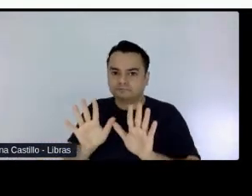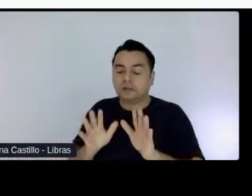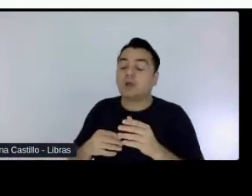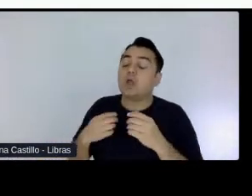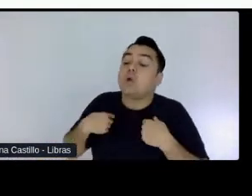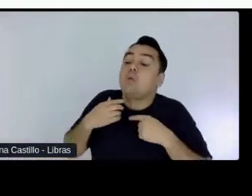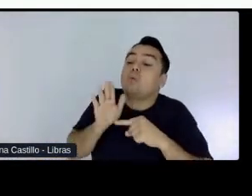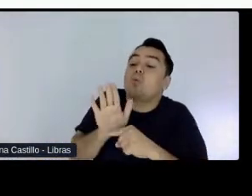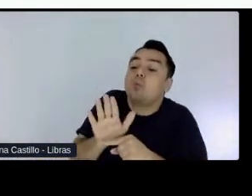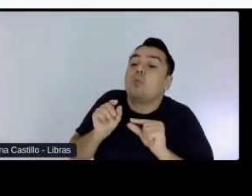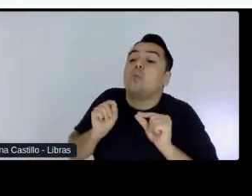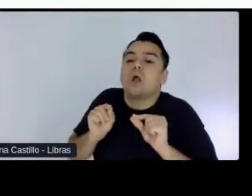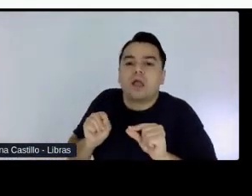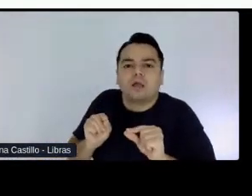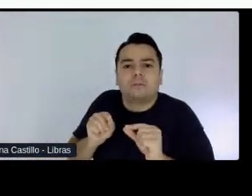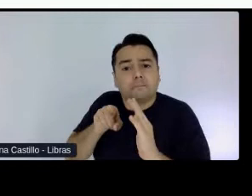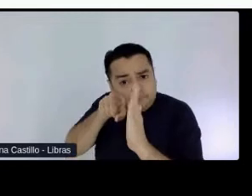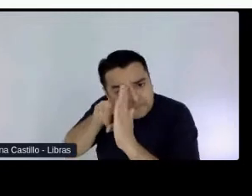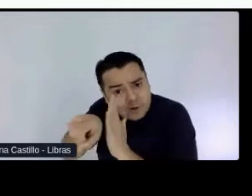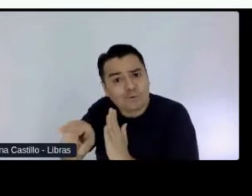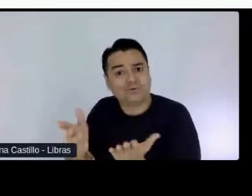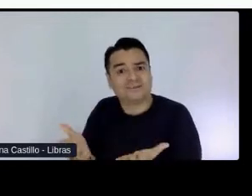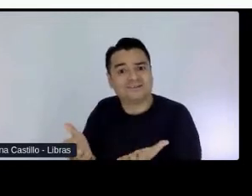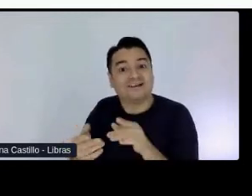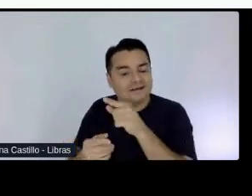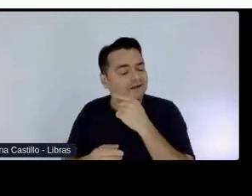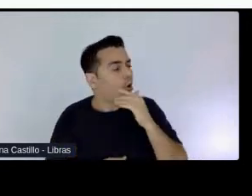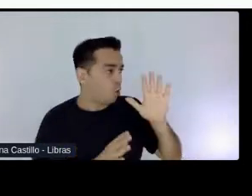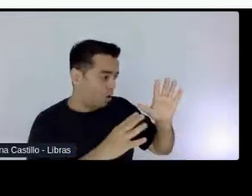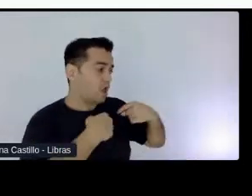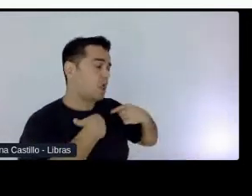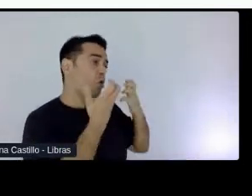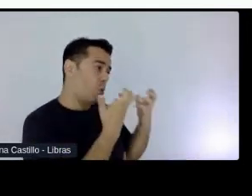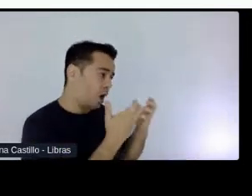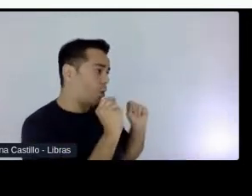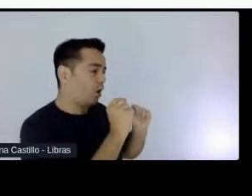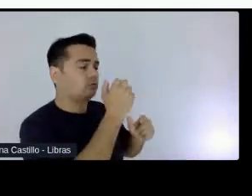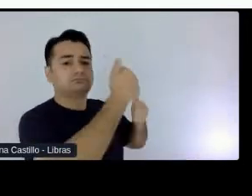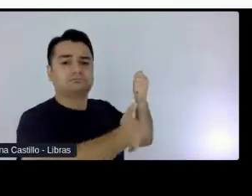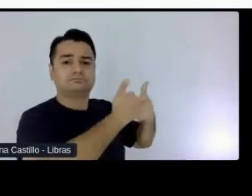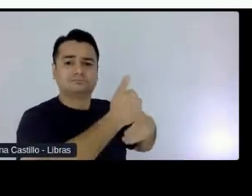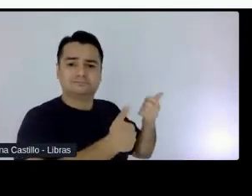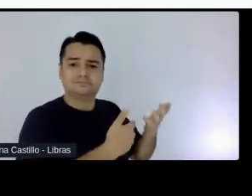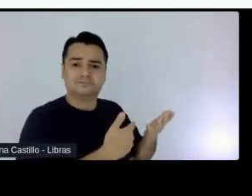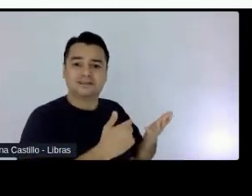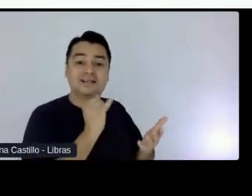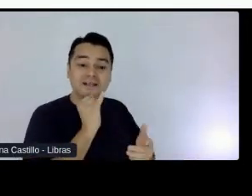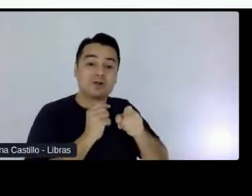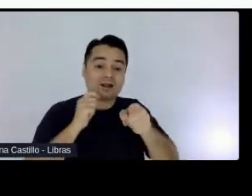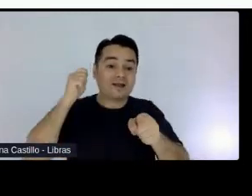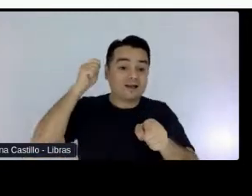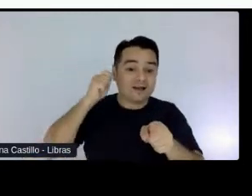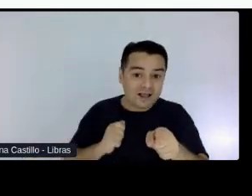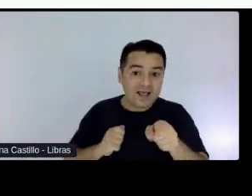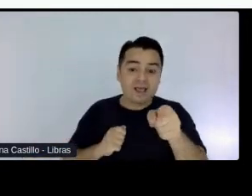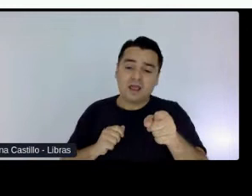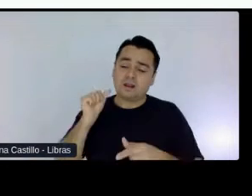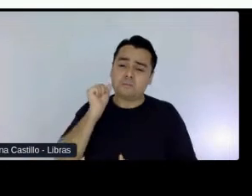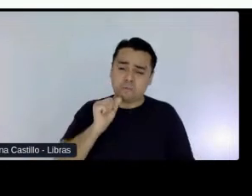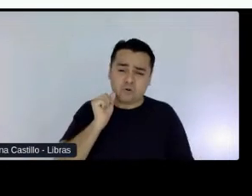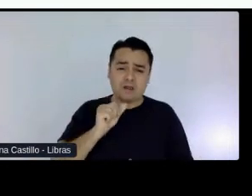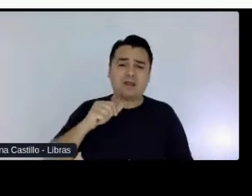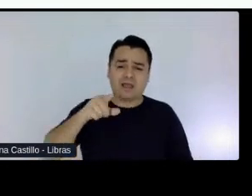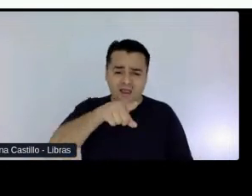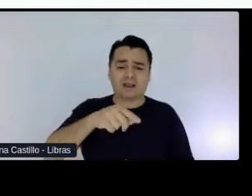falar como que ela pode ser ajudada. E aí, lembrando, né, que eu também não comentei, eu sou mulher com deficiência, tem 25 anos que eu tenho uma deficiência